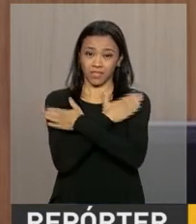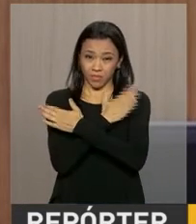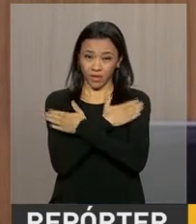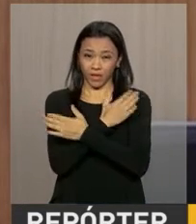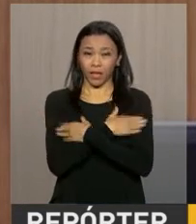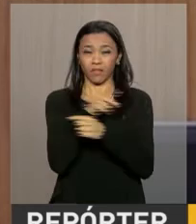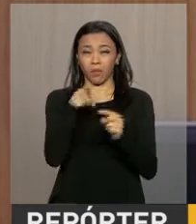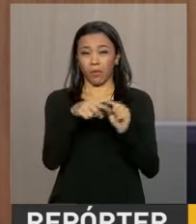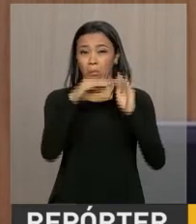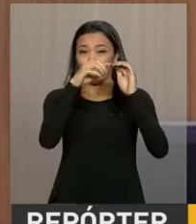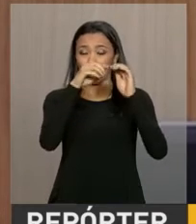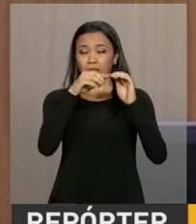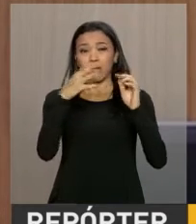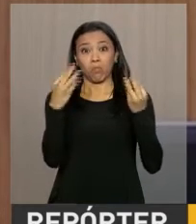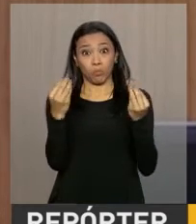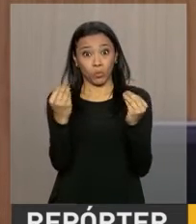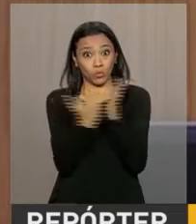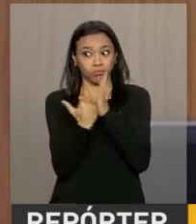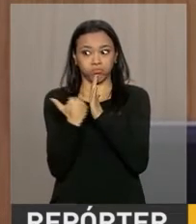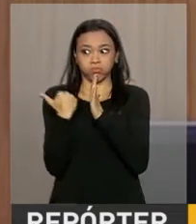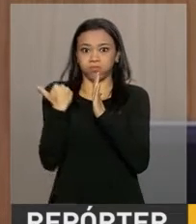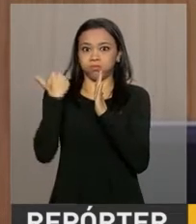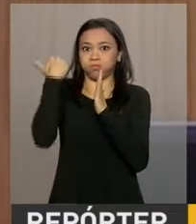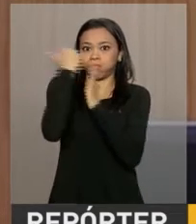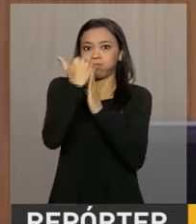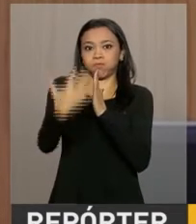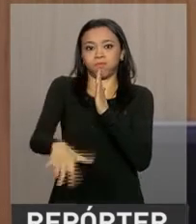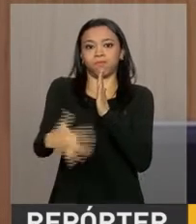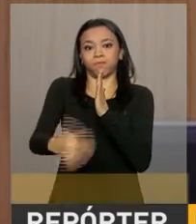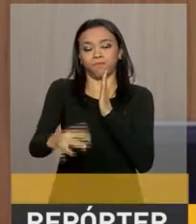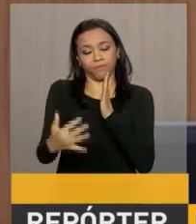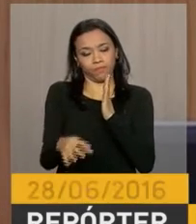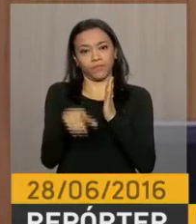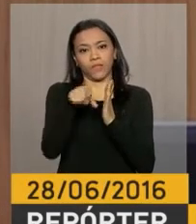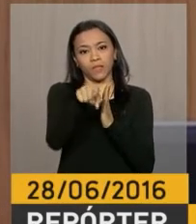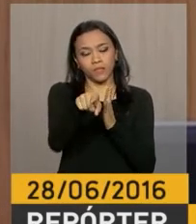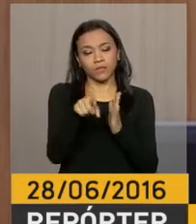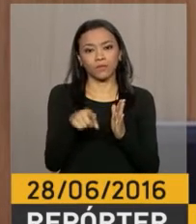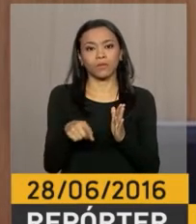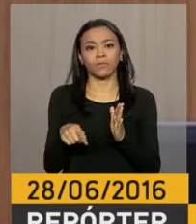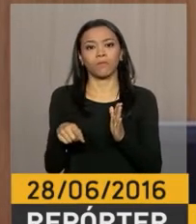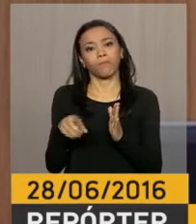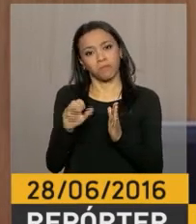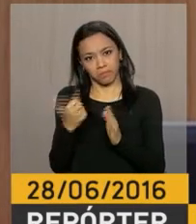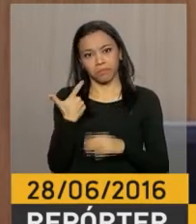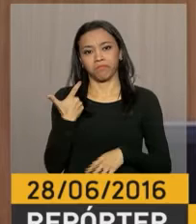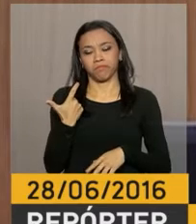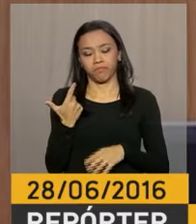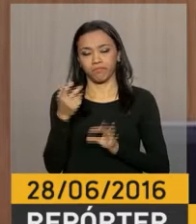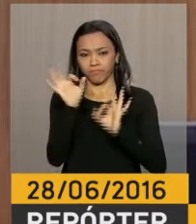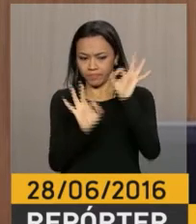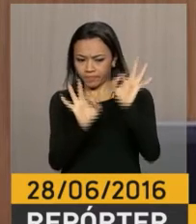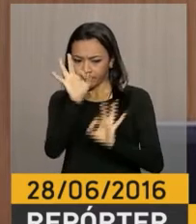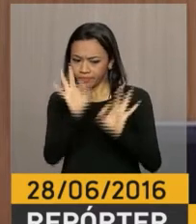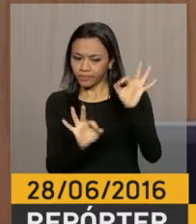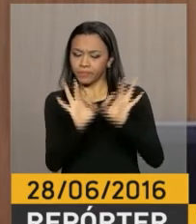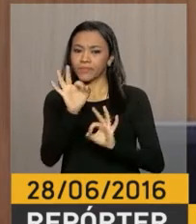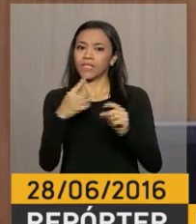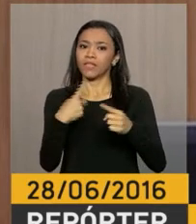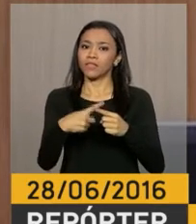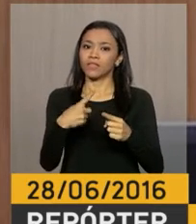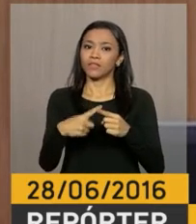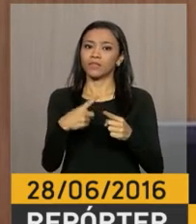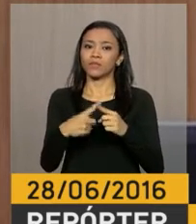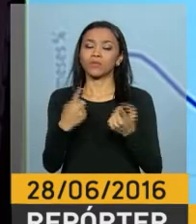bastante elevada. E é um quadro que é acompanhado, claro, por óbvio, de redução dos rendimentos